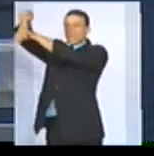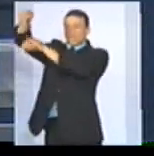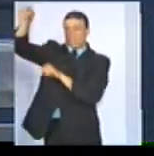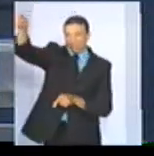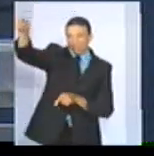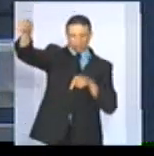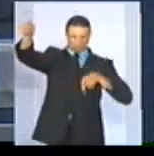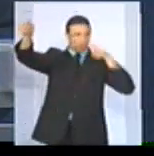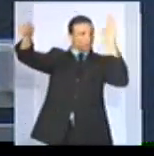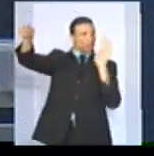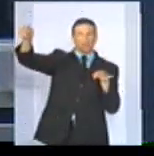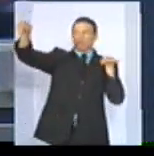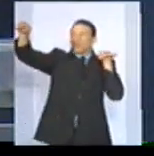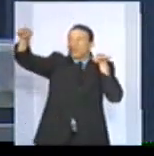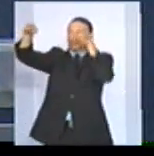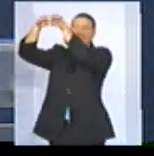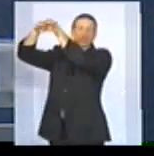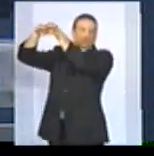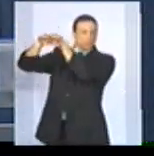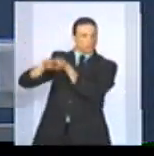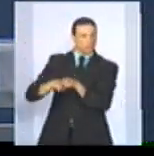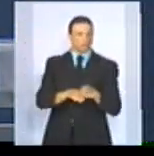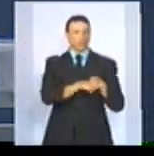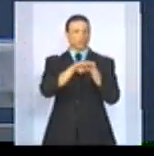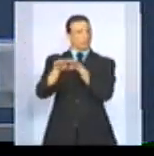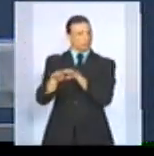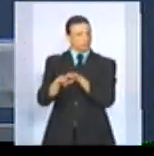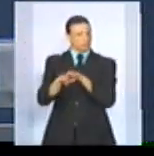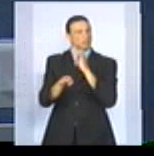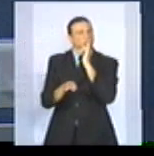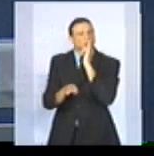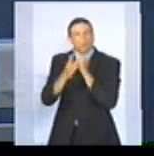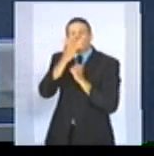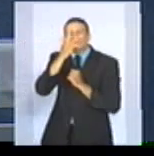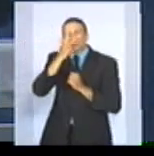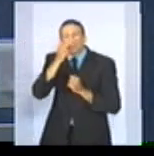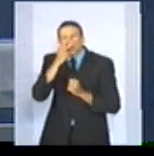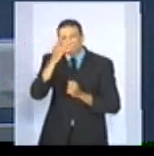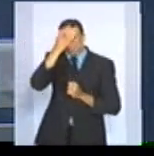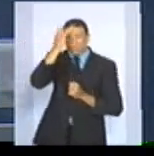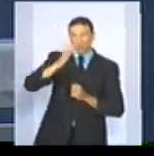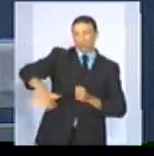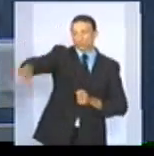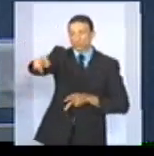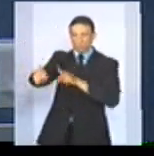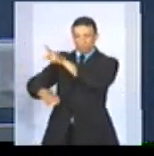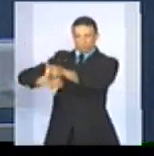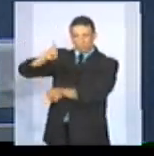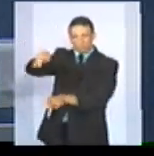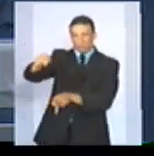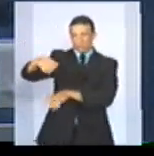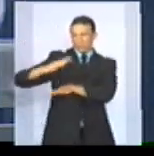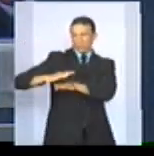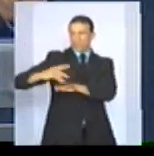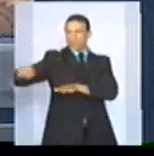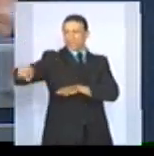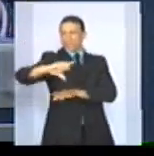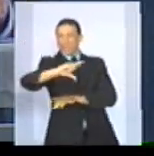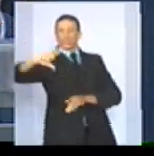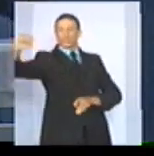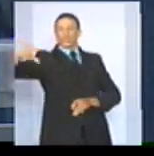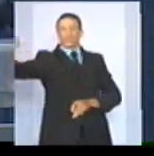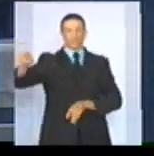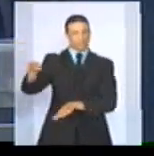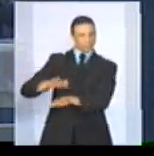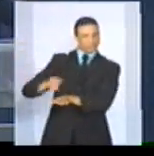interesse público e o interesse cidadão porque não é verdade que o cidadão Tem liberdade escolha Não não é verdade é evidente